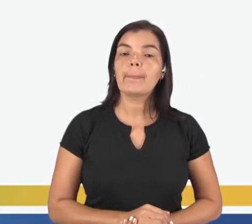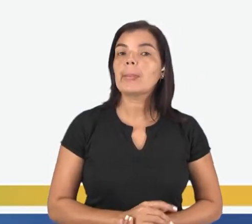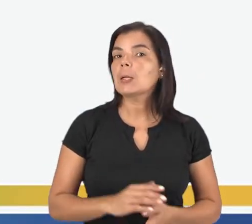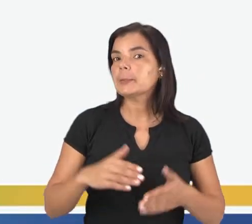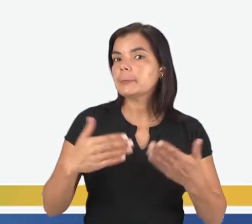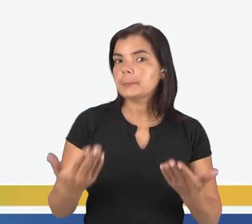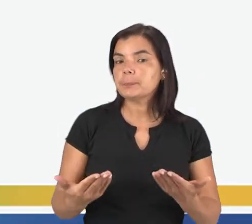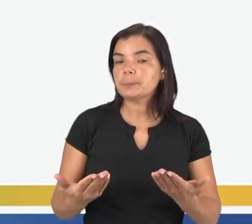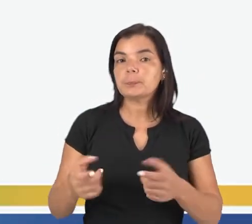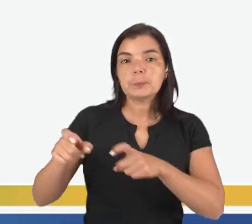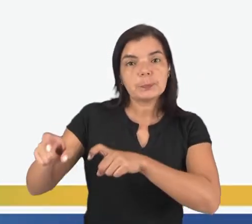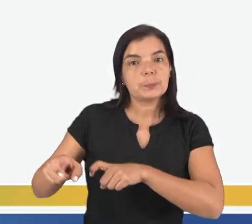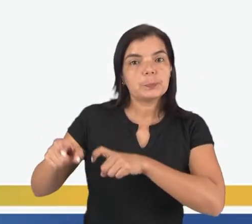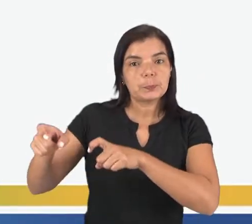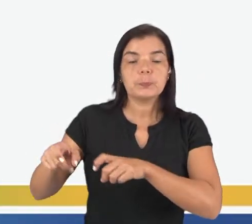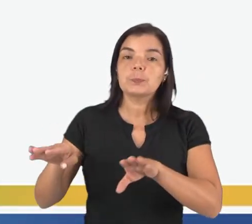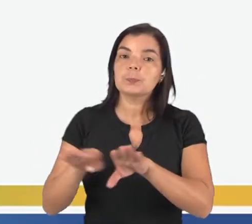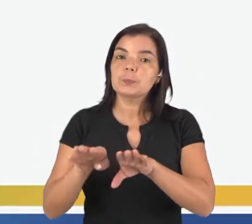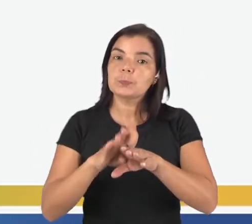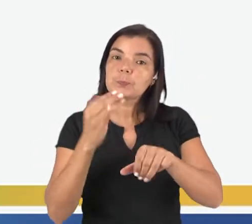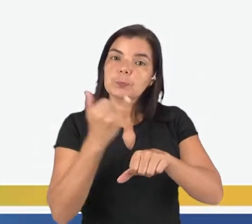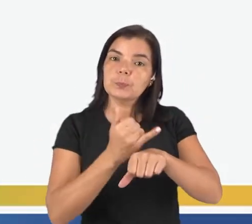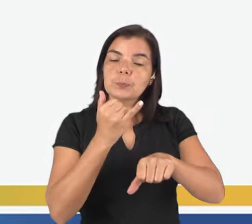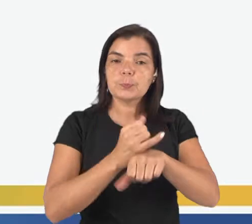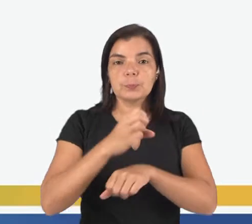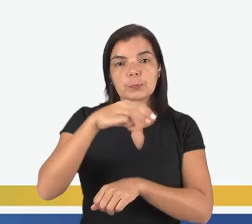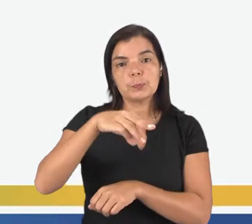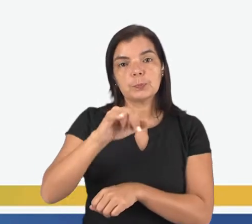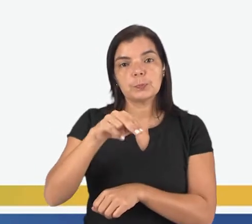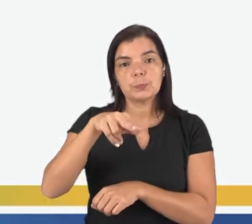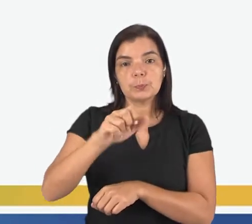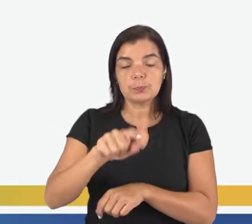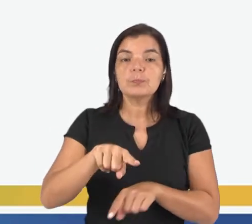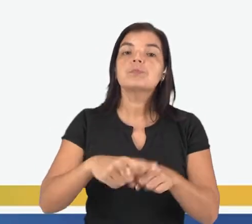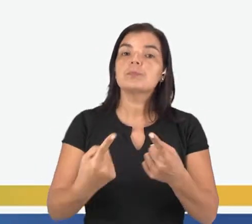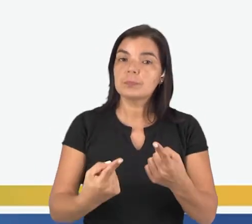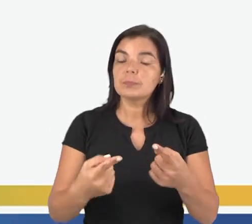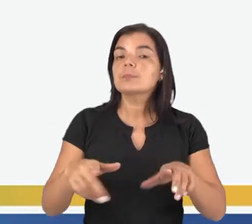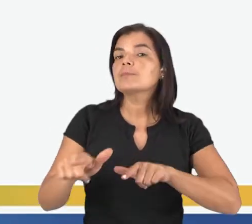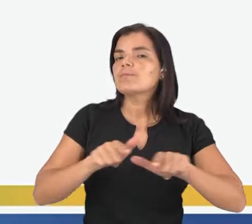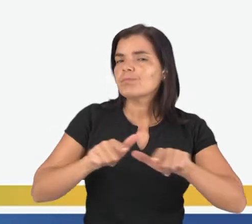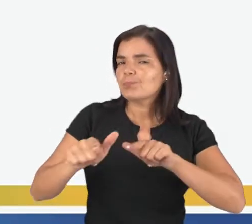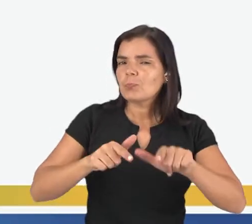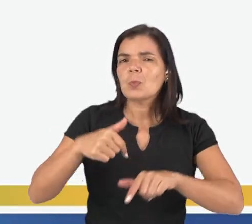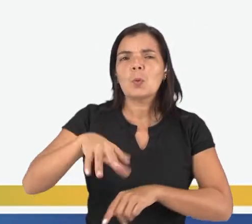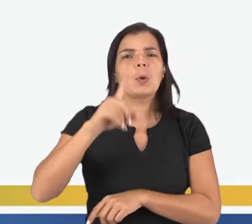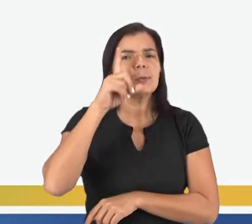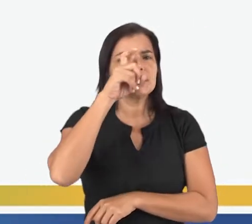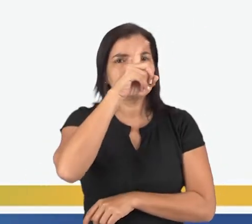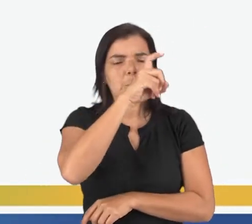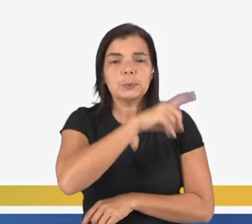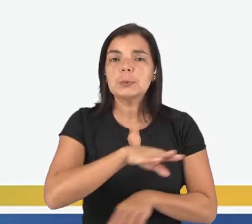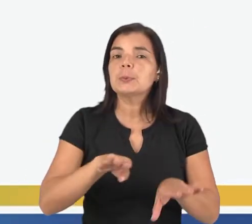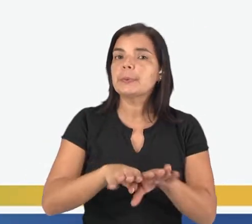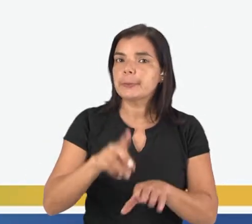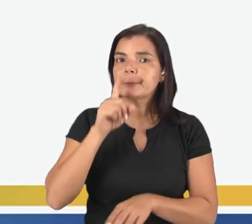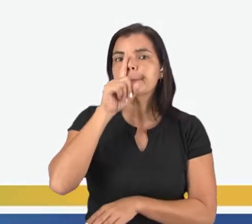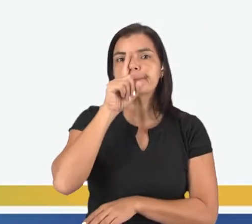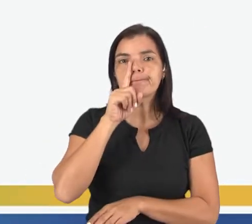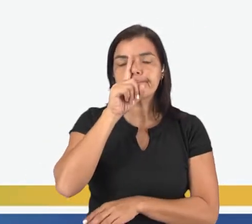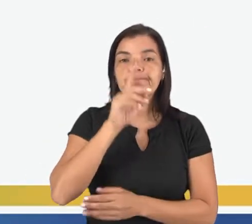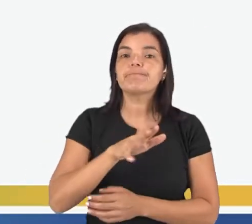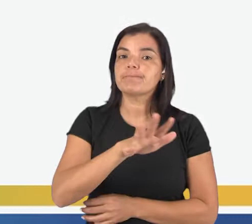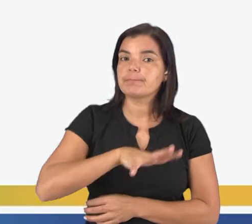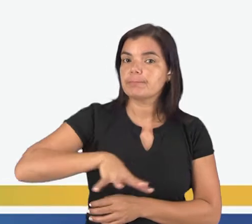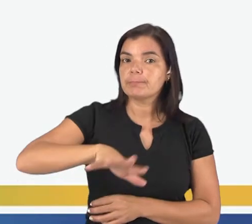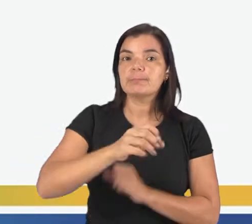Tanto nos engenhos quanto nas minas, os escravos executavam as tarefas mais duras, difíceis e perigosas. A